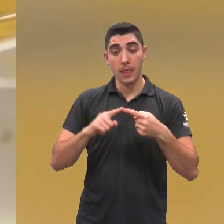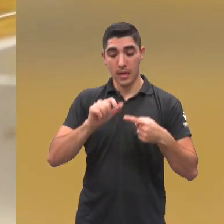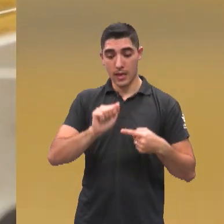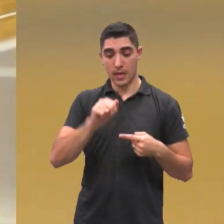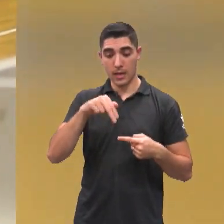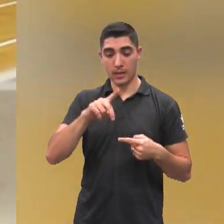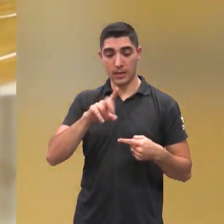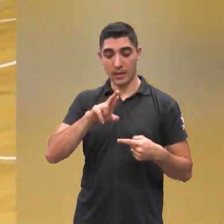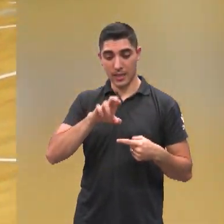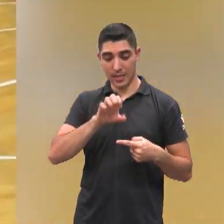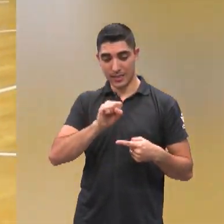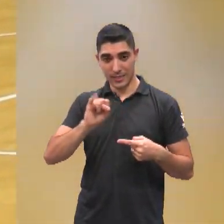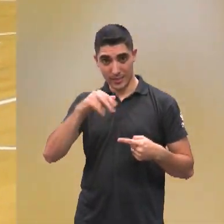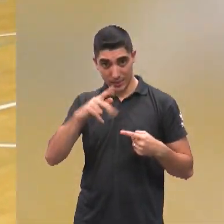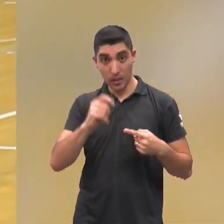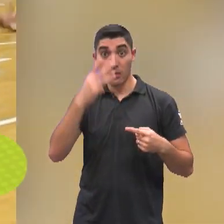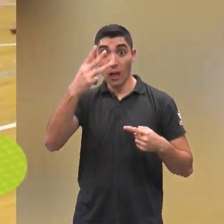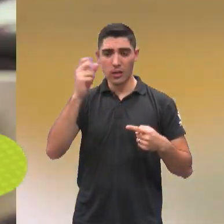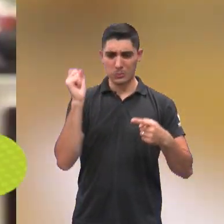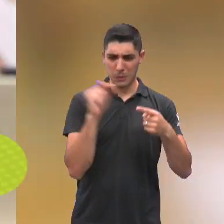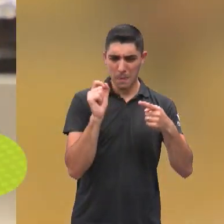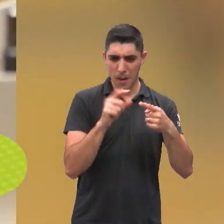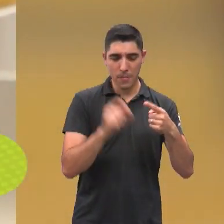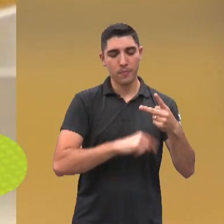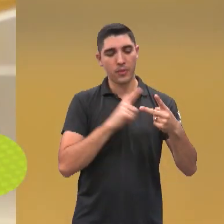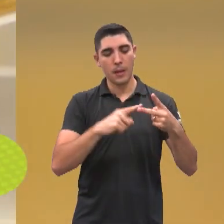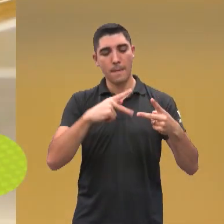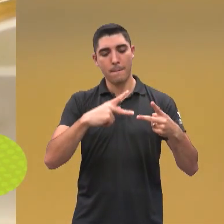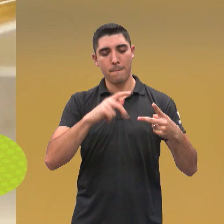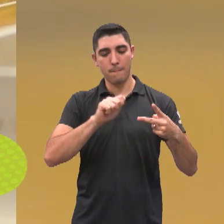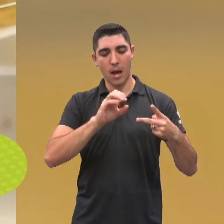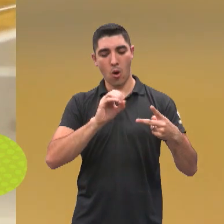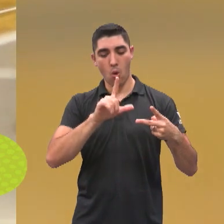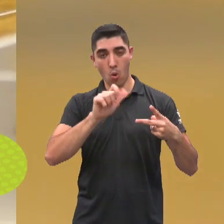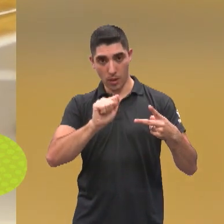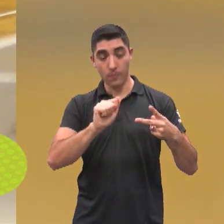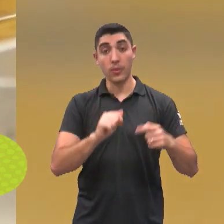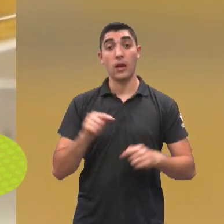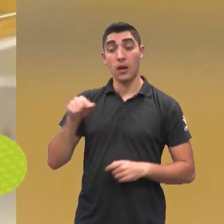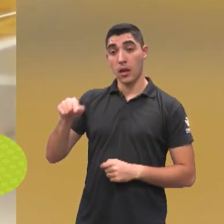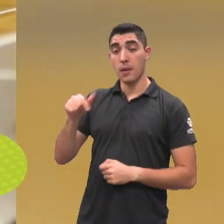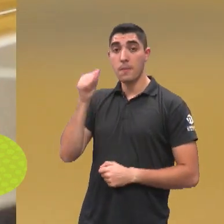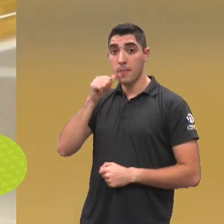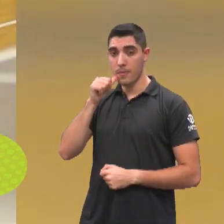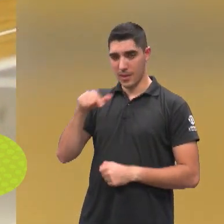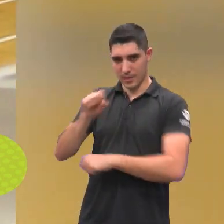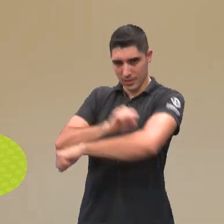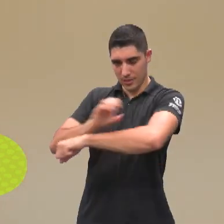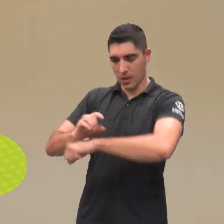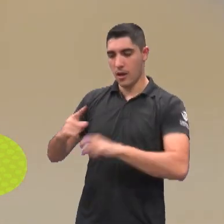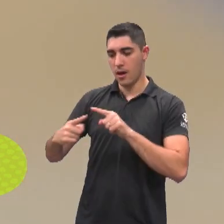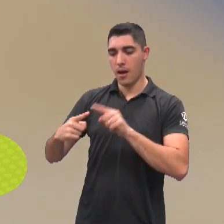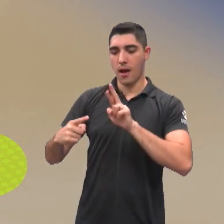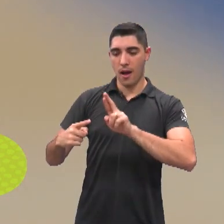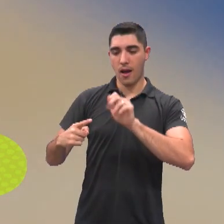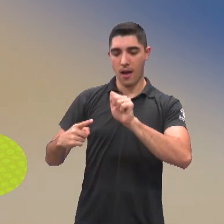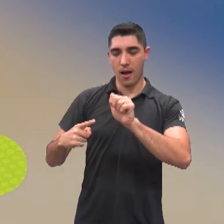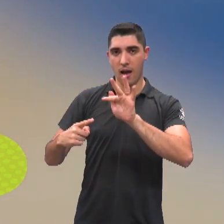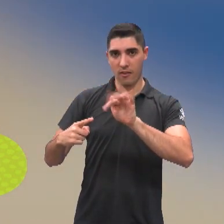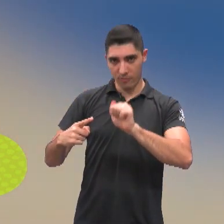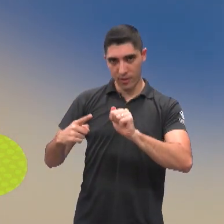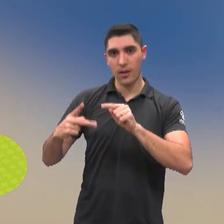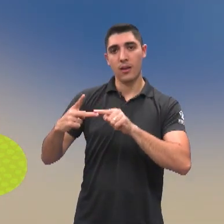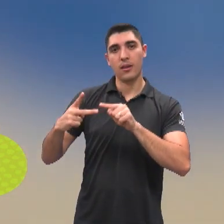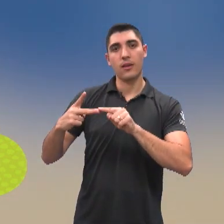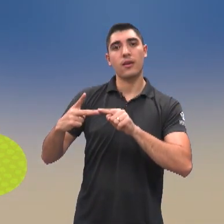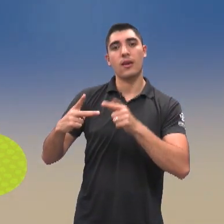vezes e a Paola. Os gols do São Carlos foram anotados por Rafa Machado e Gabi Salterelli. A gente não tem todos os gols, a